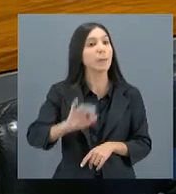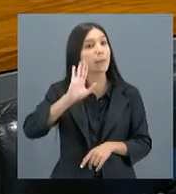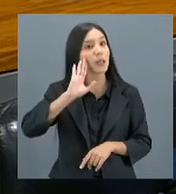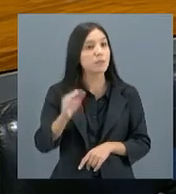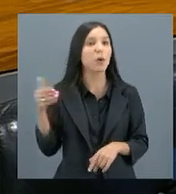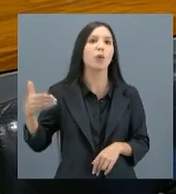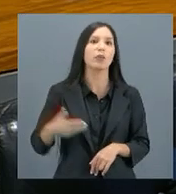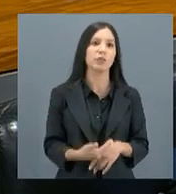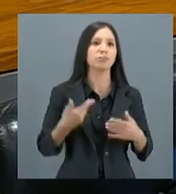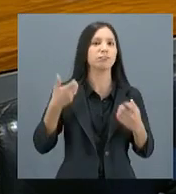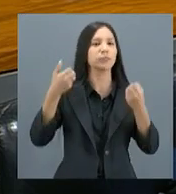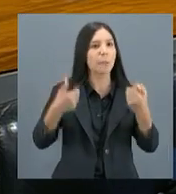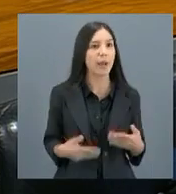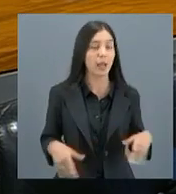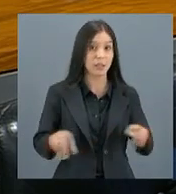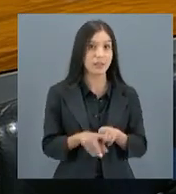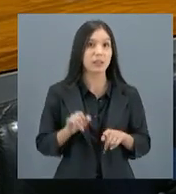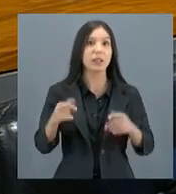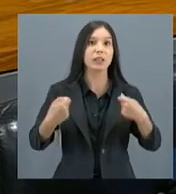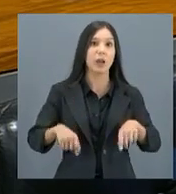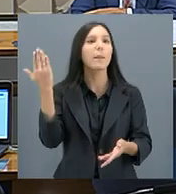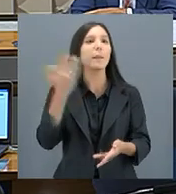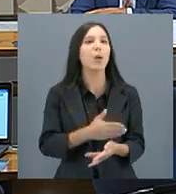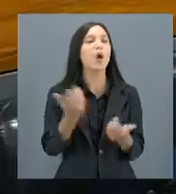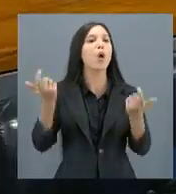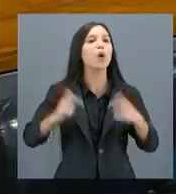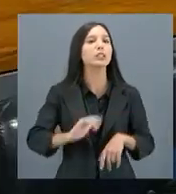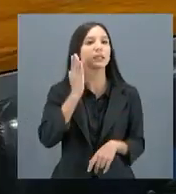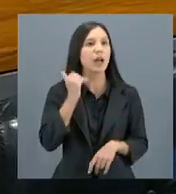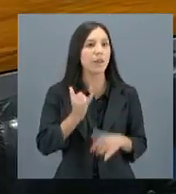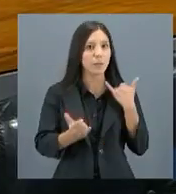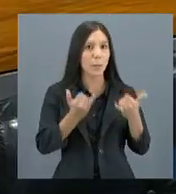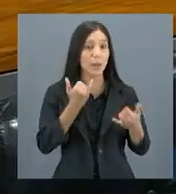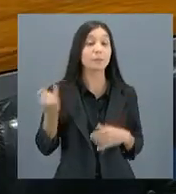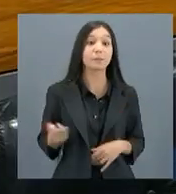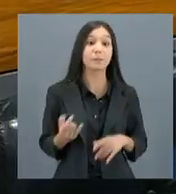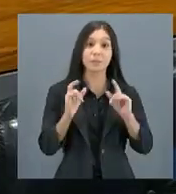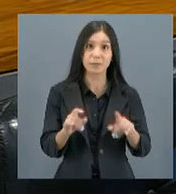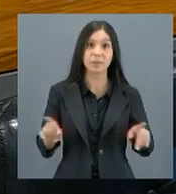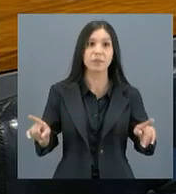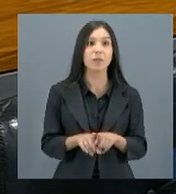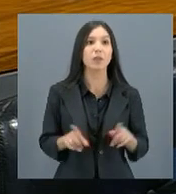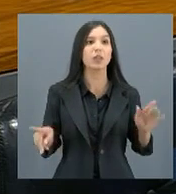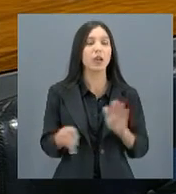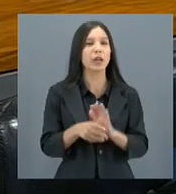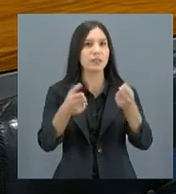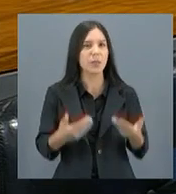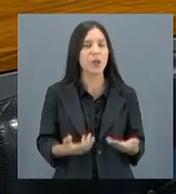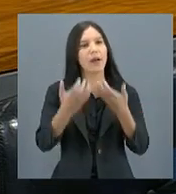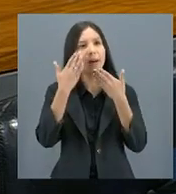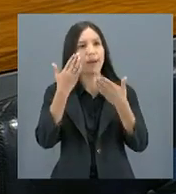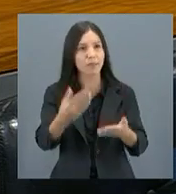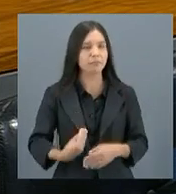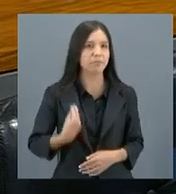que vem aqui. Esse sim. E se for o caso, fazer acariações. O importante é o seguinte, é que foi prova da muito fonte. esclarecedor aqui. Eu quero lhe agradecer